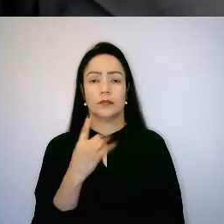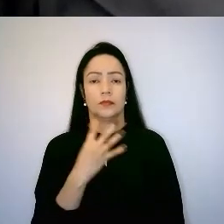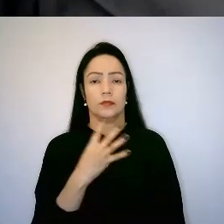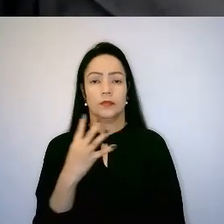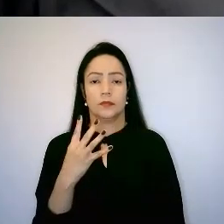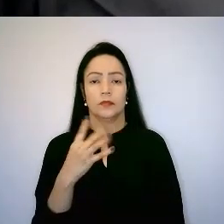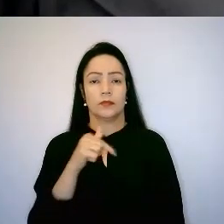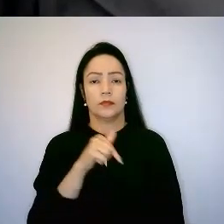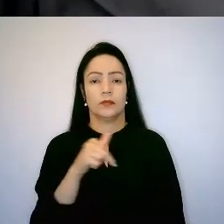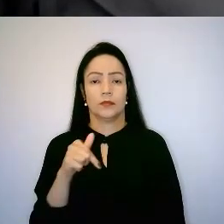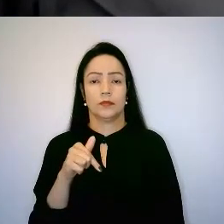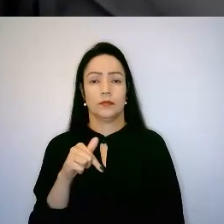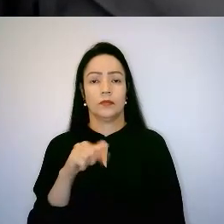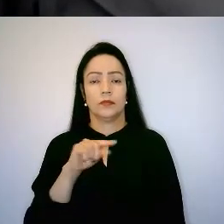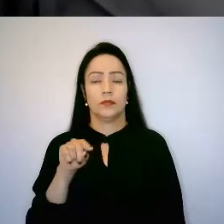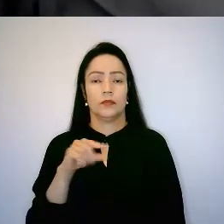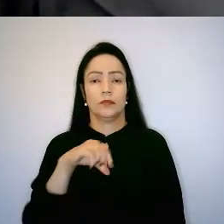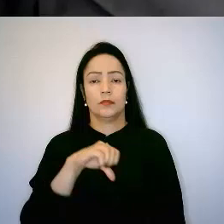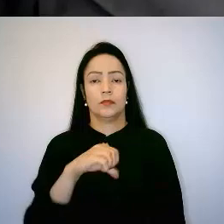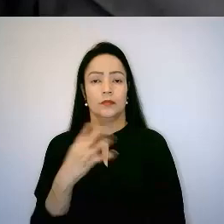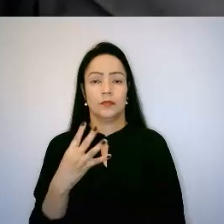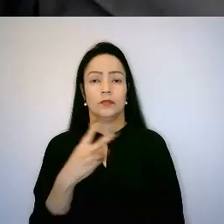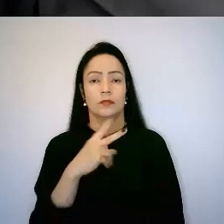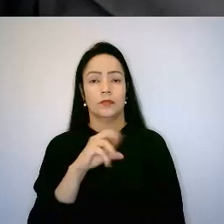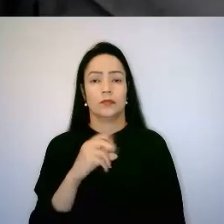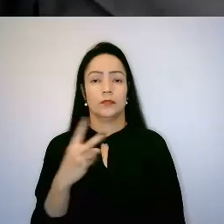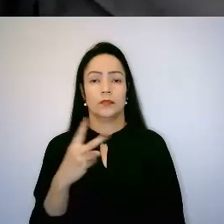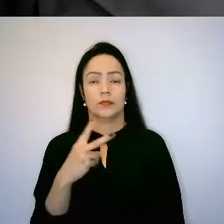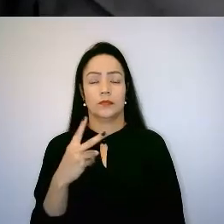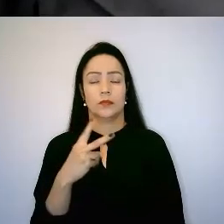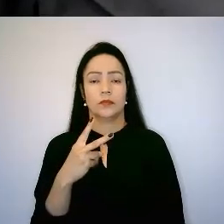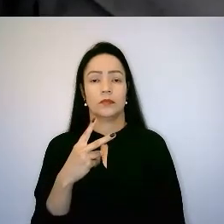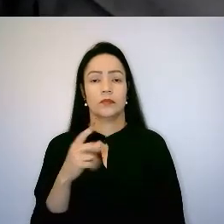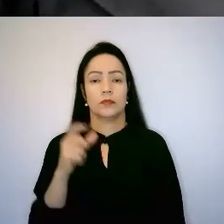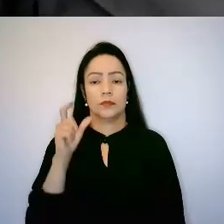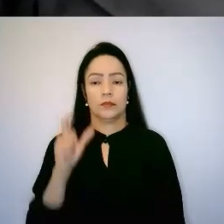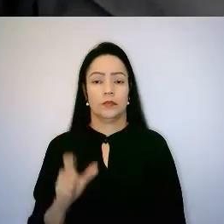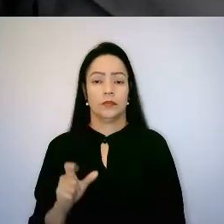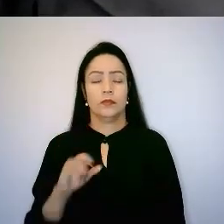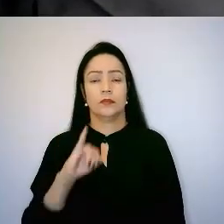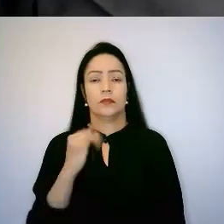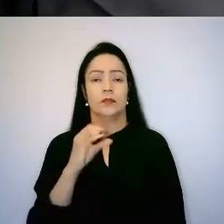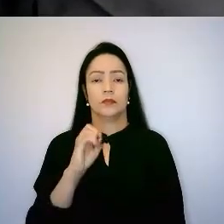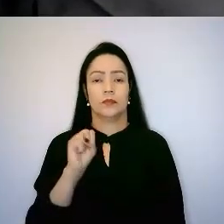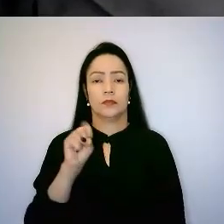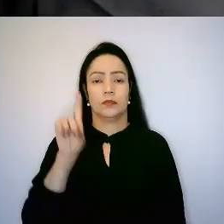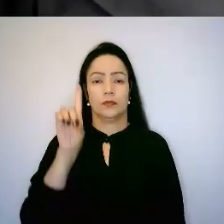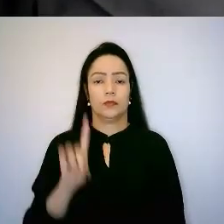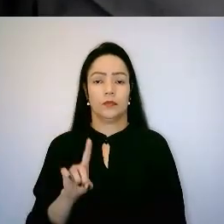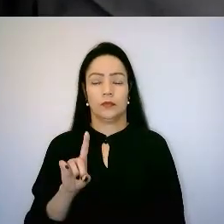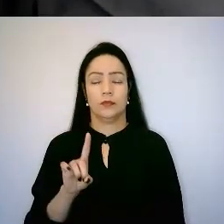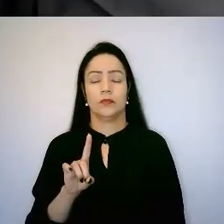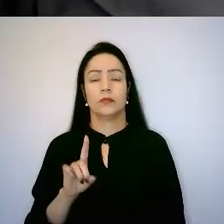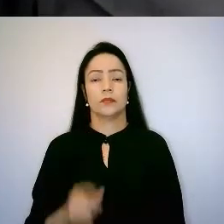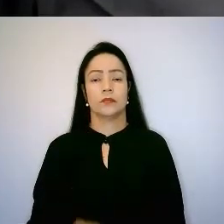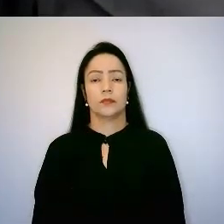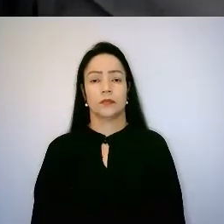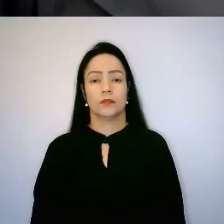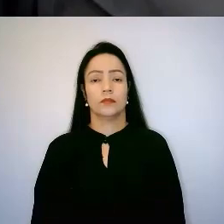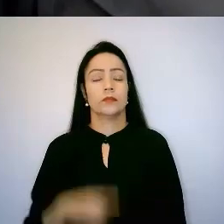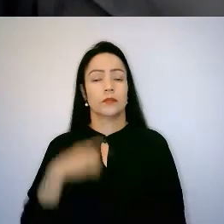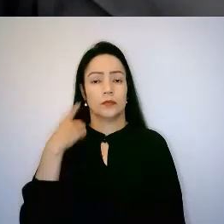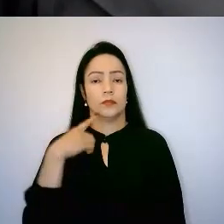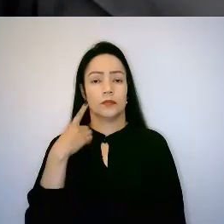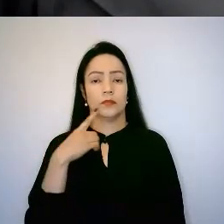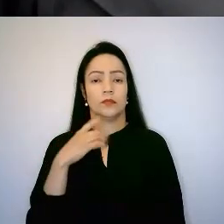bicho 94 ano 2022 agravante José Romeu já comi de Oliveira advogado Dr